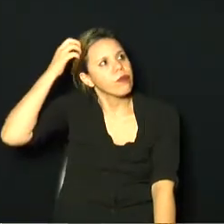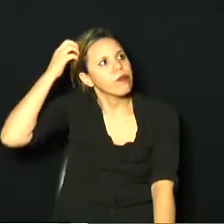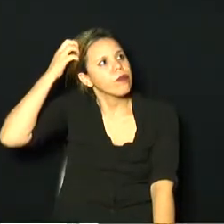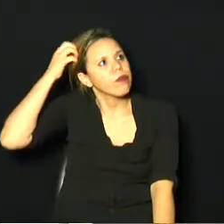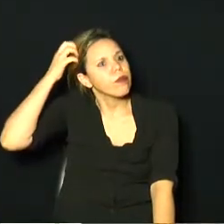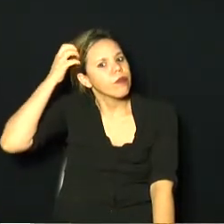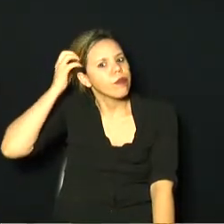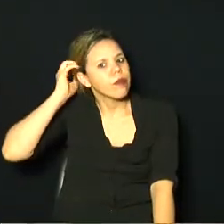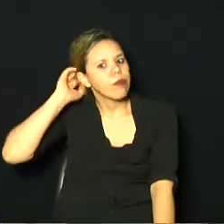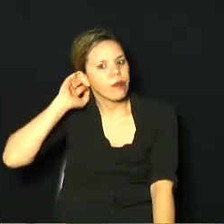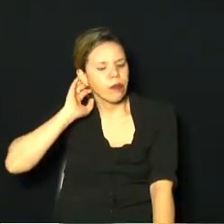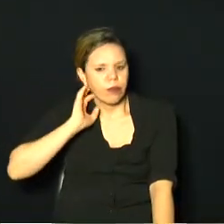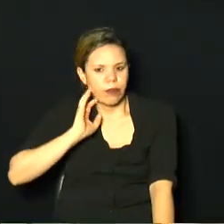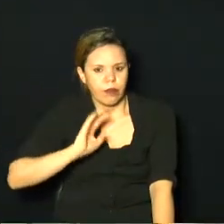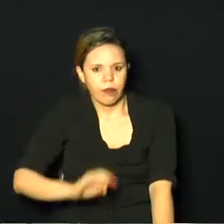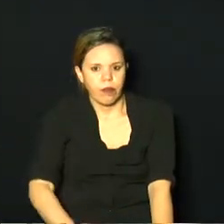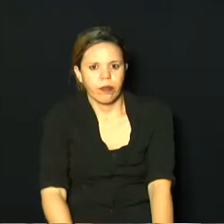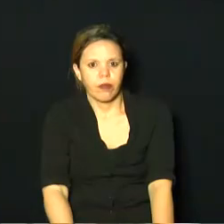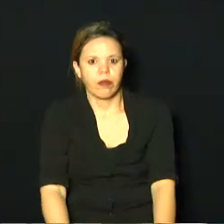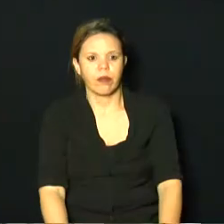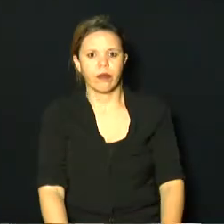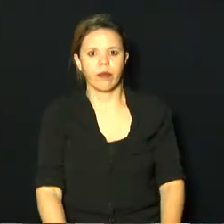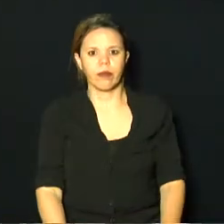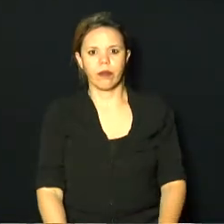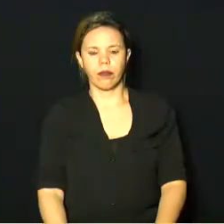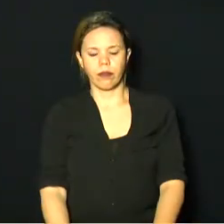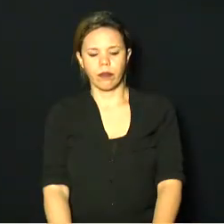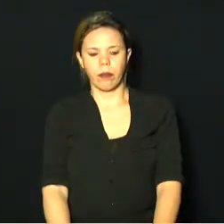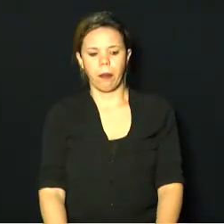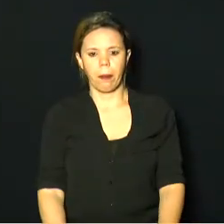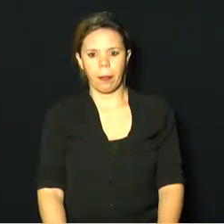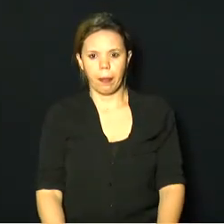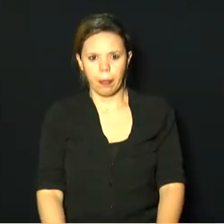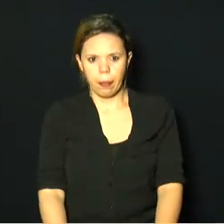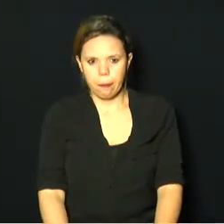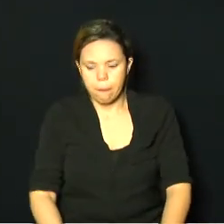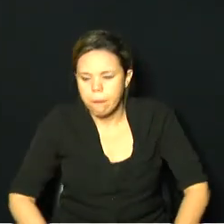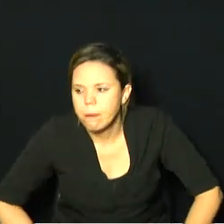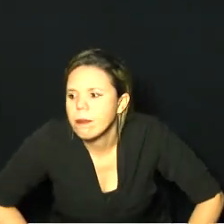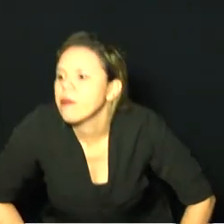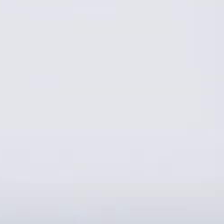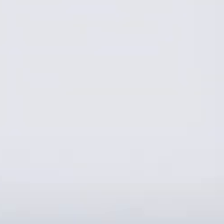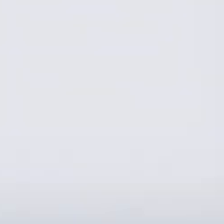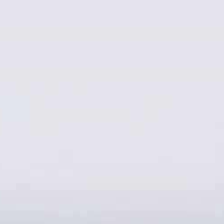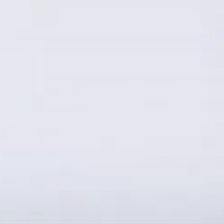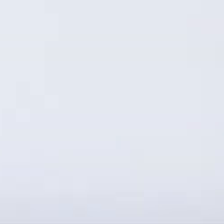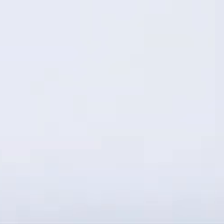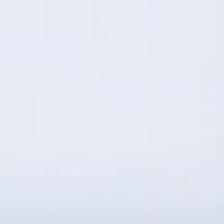Isso aqui vai ser legal, essas coisas que chegar ao vivo aqui. Eu vou separar lá